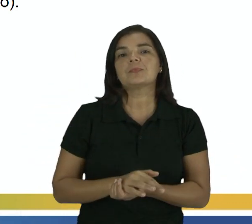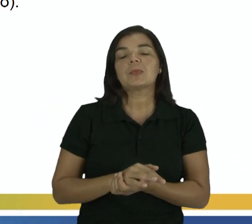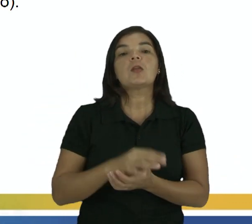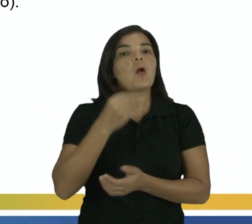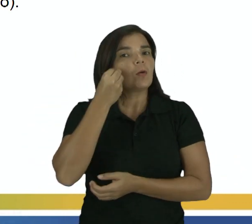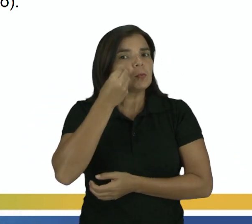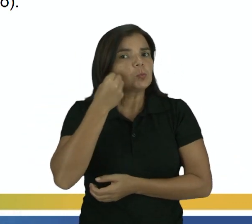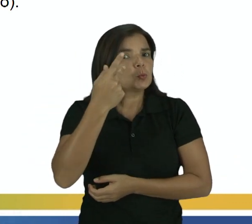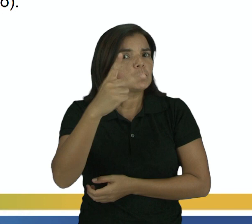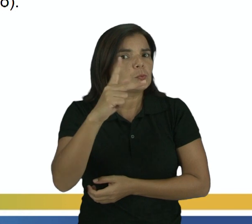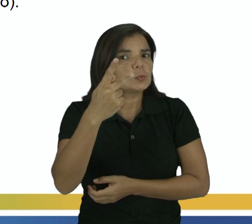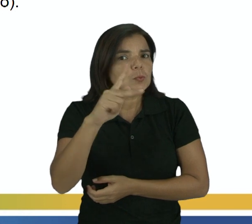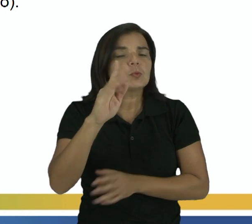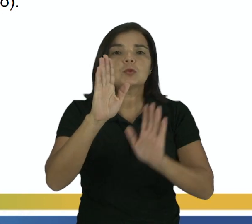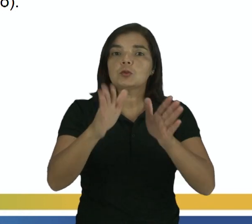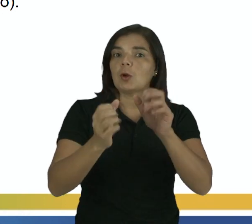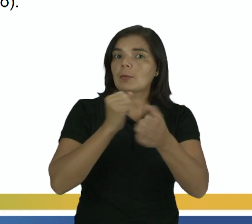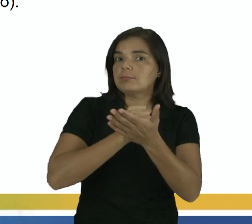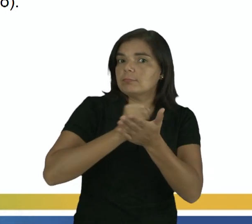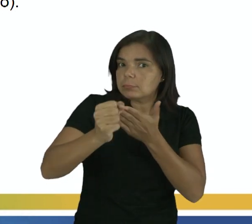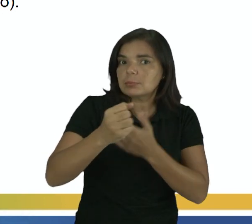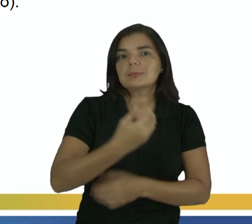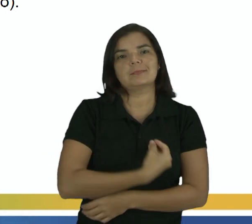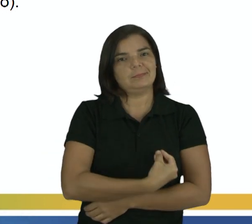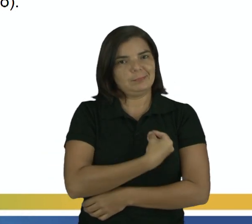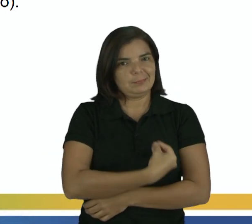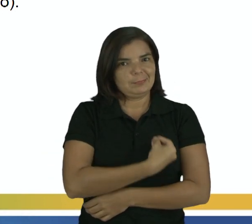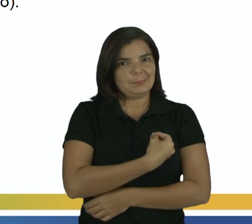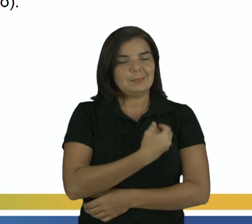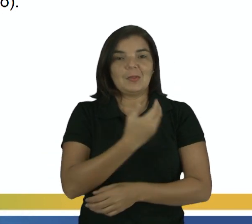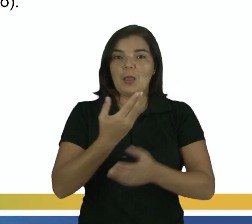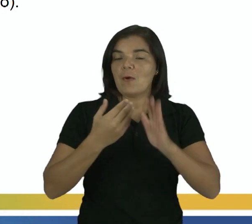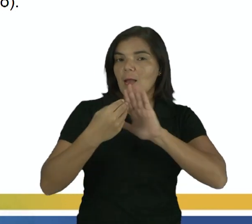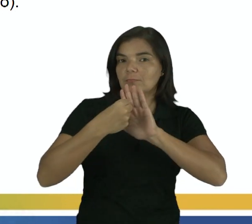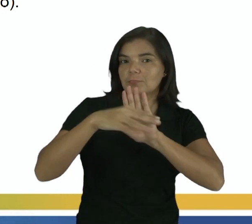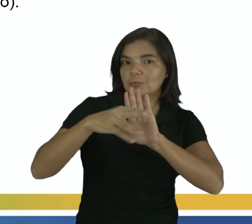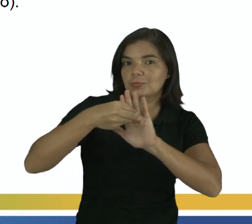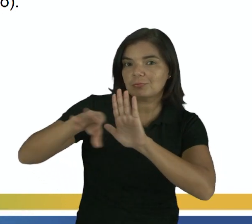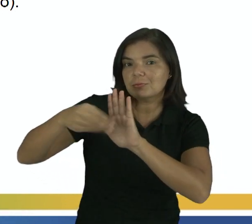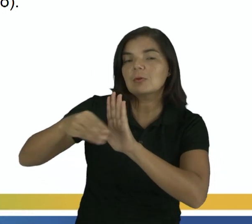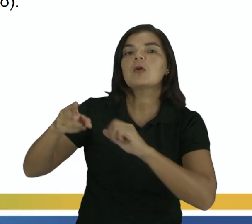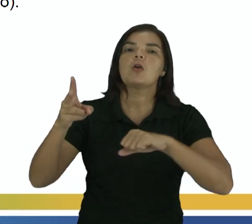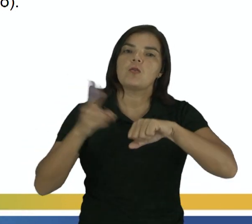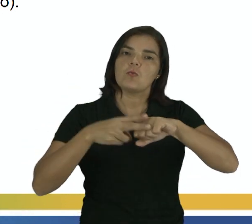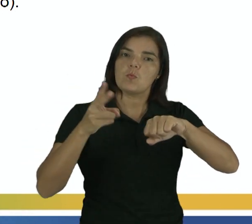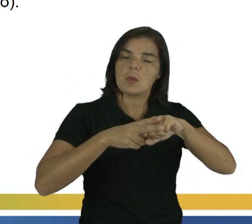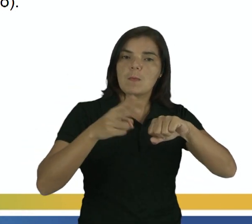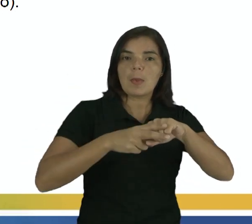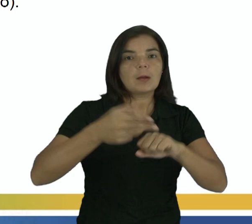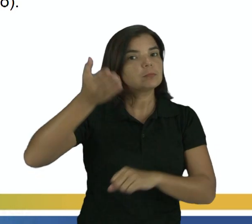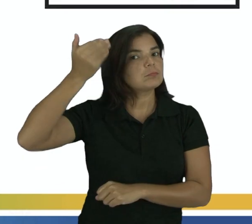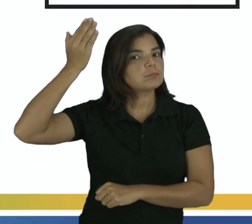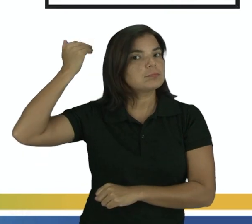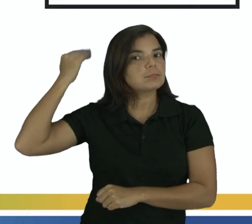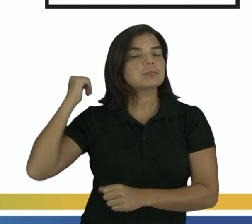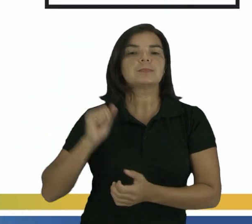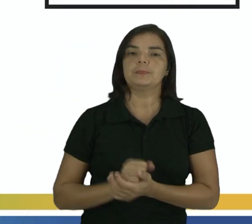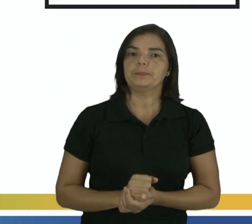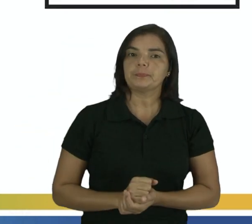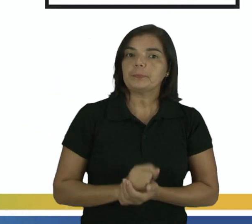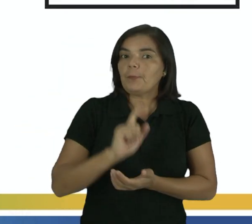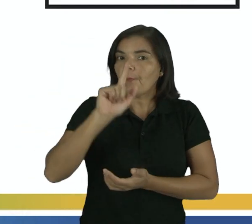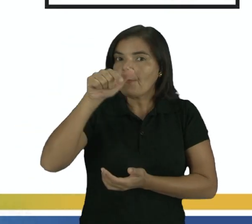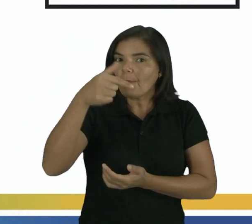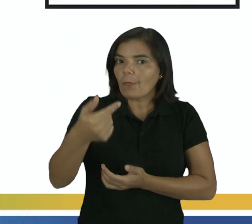uma experiência sua que já foi vivida e você vai transmitir para outra pessoa, esses verbos serão no pretérito, no passado, tá?